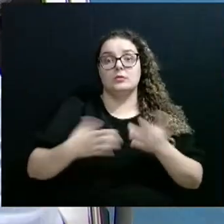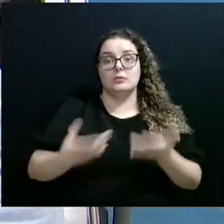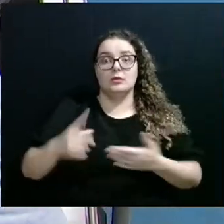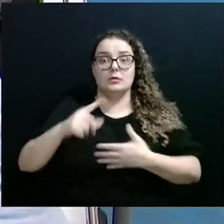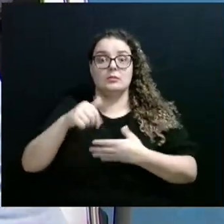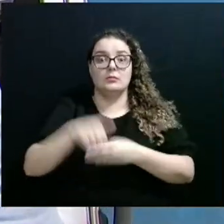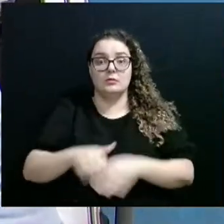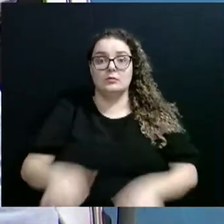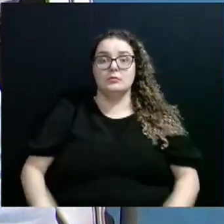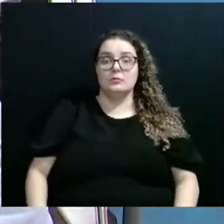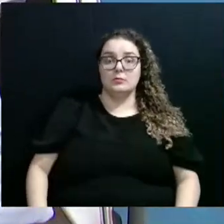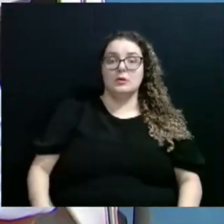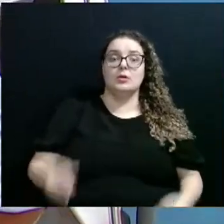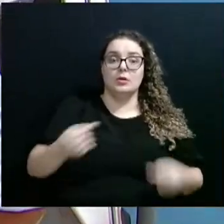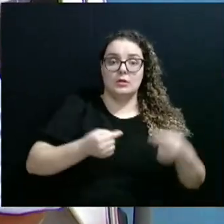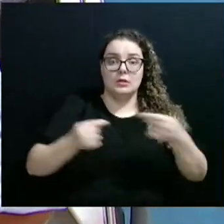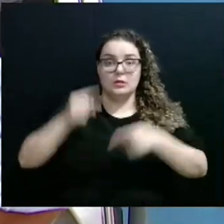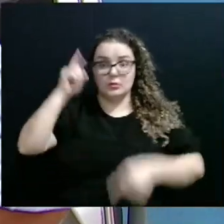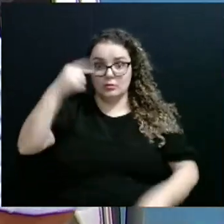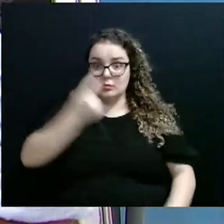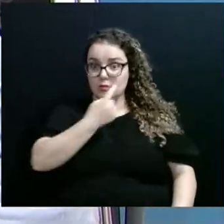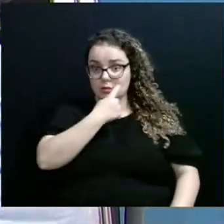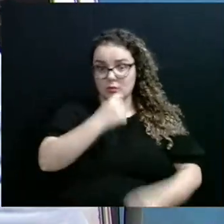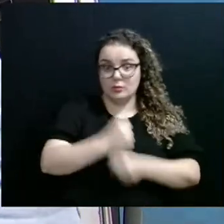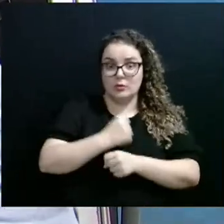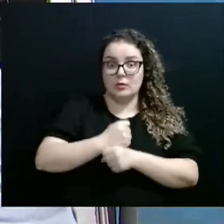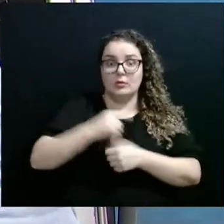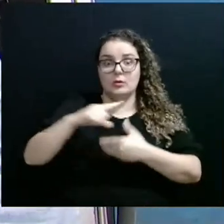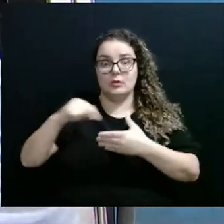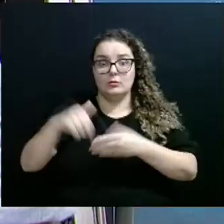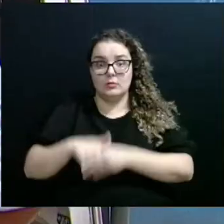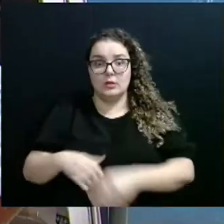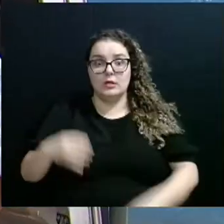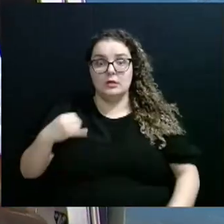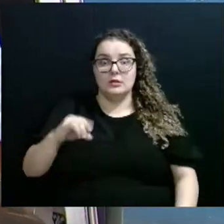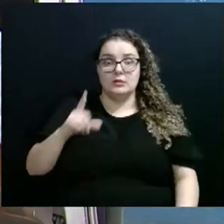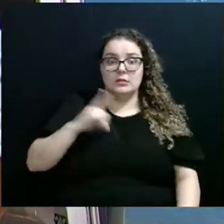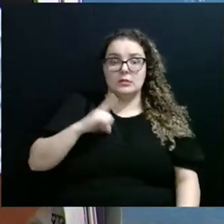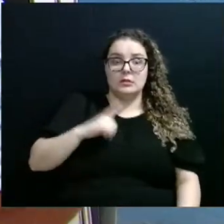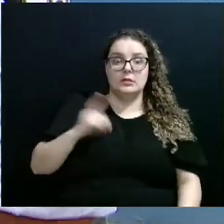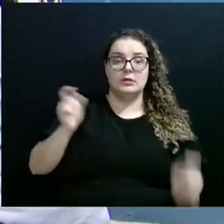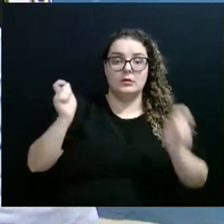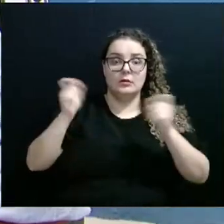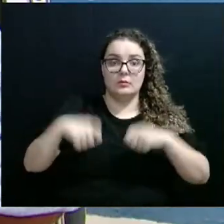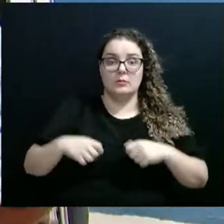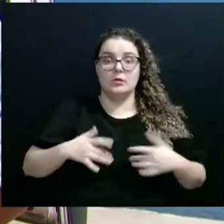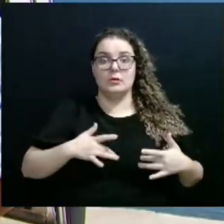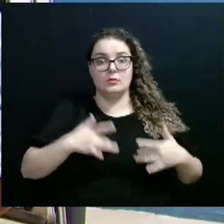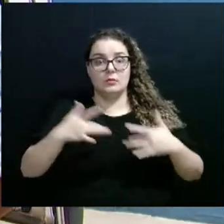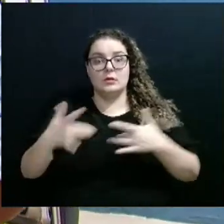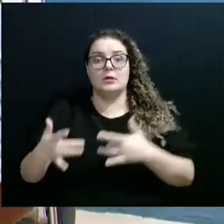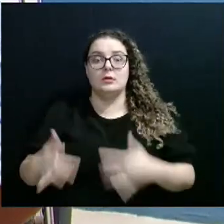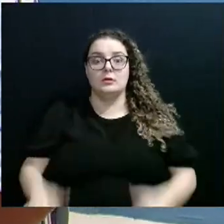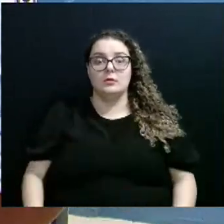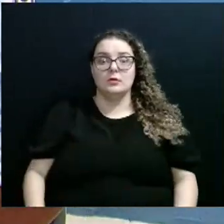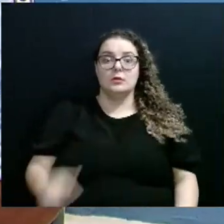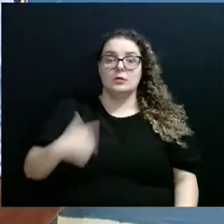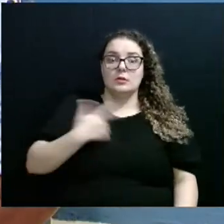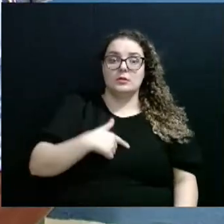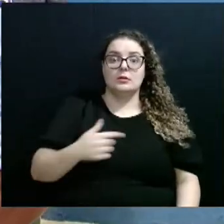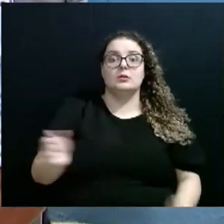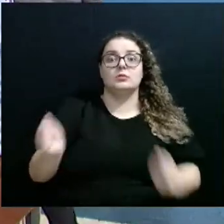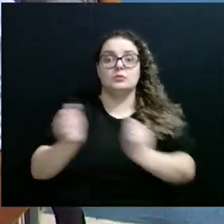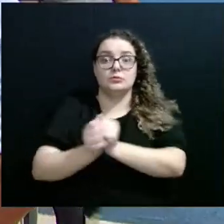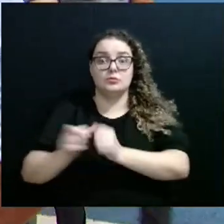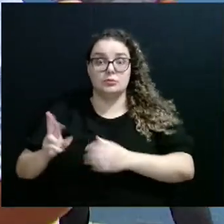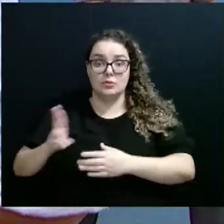Mirna, sobre o ano eleitoral, se há possibilidade de fazer doação. Então nós estamos junto com a Procuradoria fazendo esse estudo